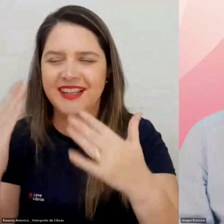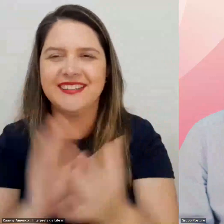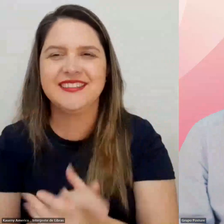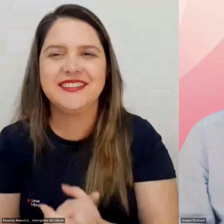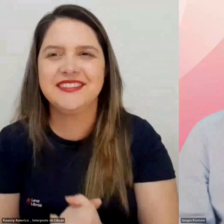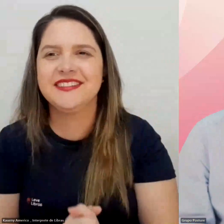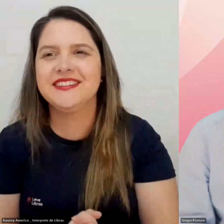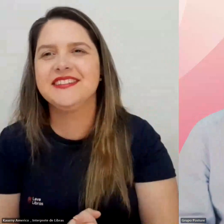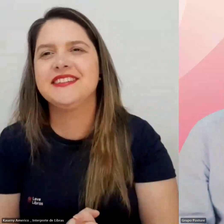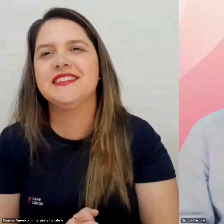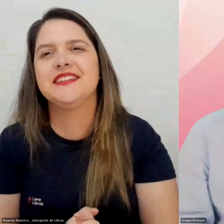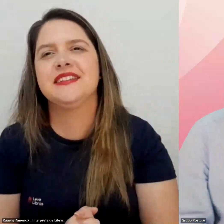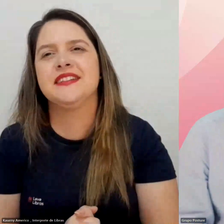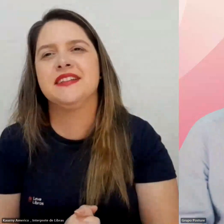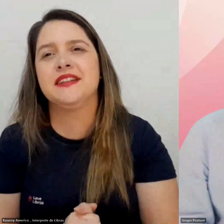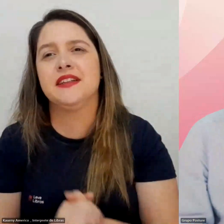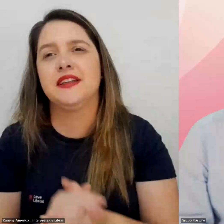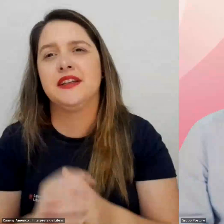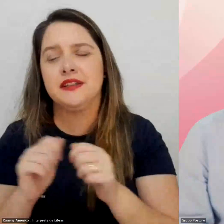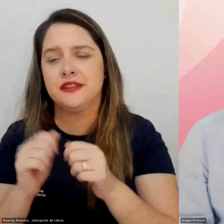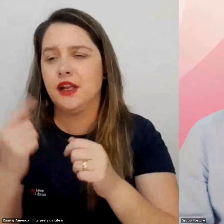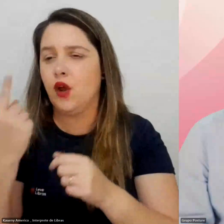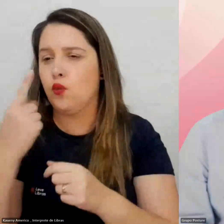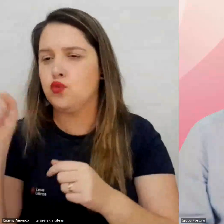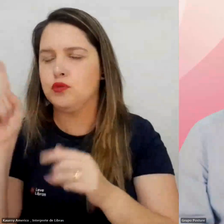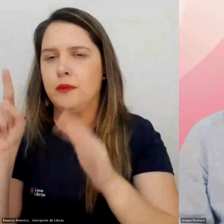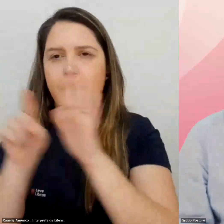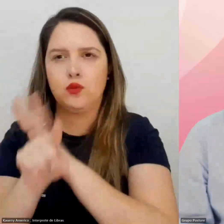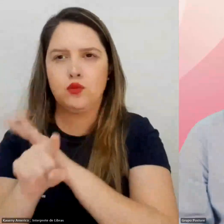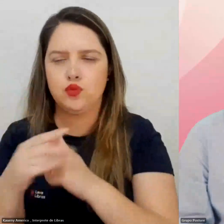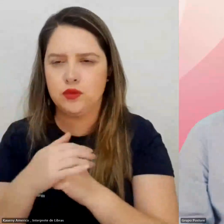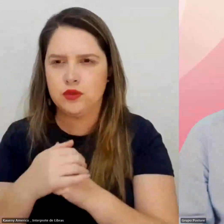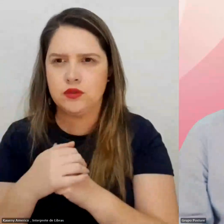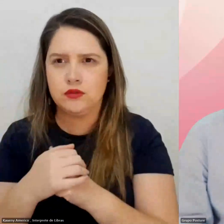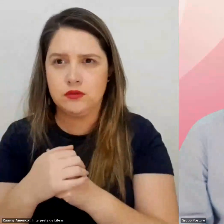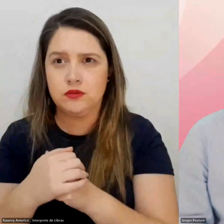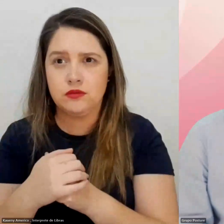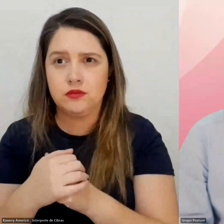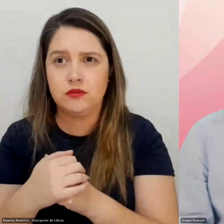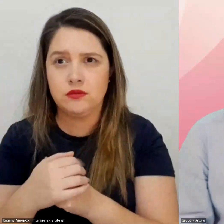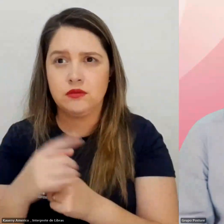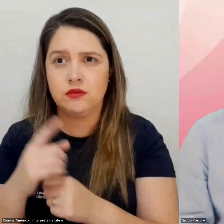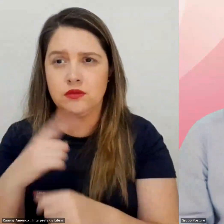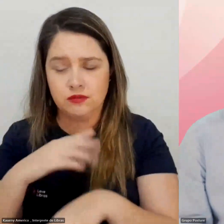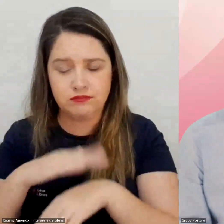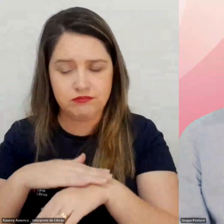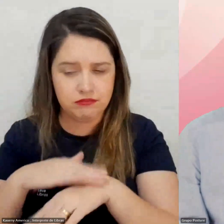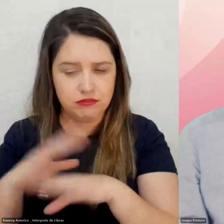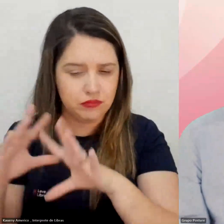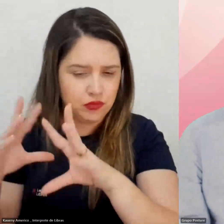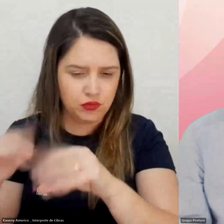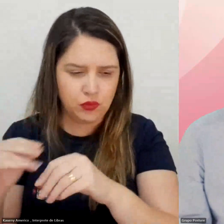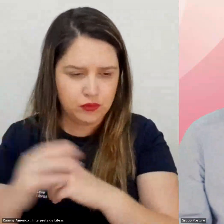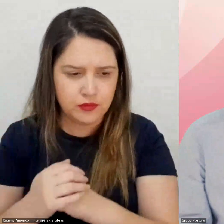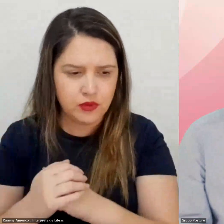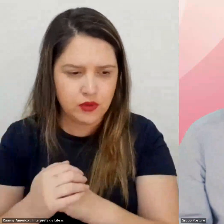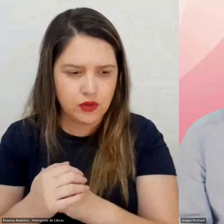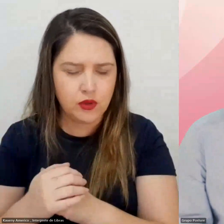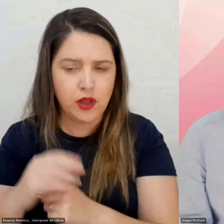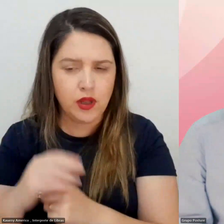gente finalizar aqui, a última pergunta, eu ia fazer uma também, vamos ver se dá tempo de fazer duas. A Elaine perguntou